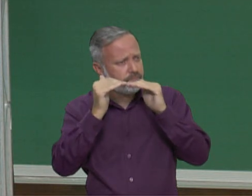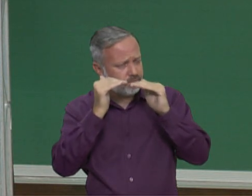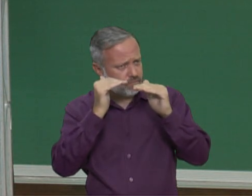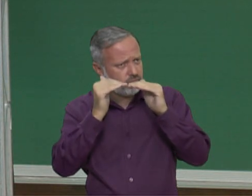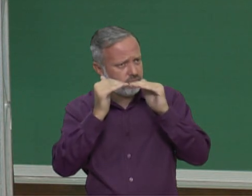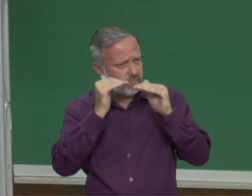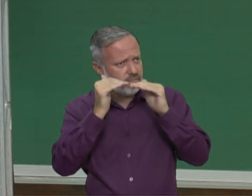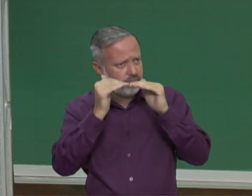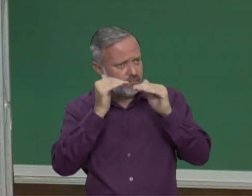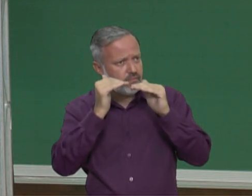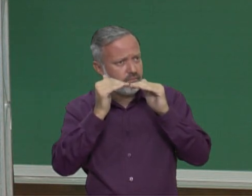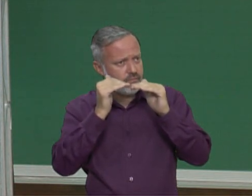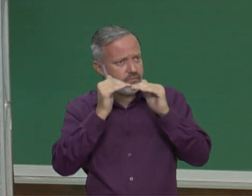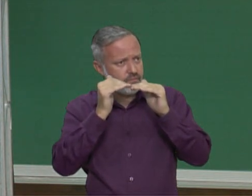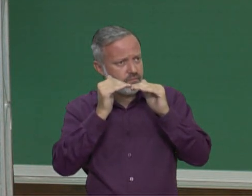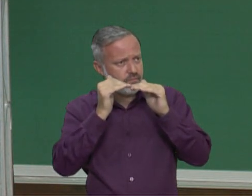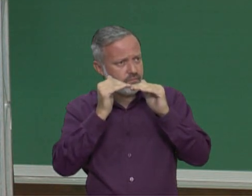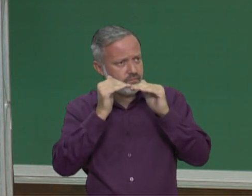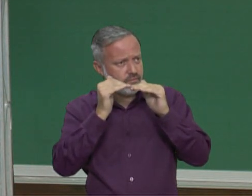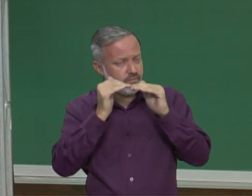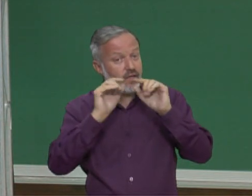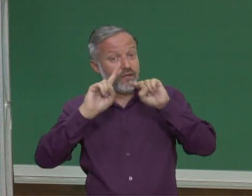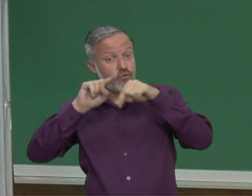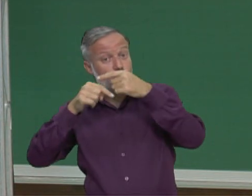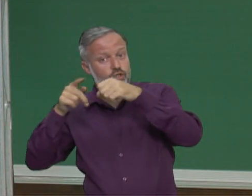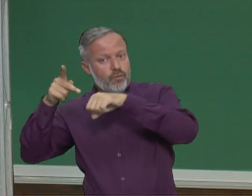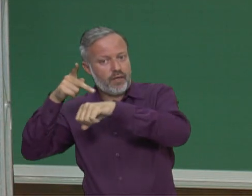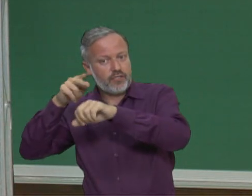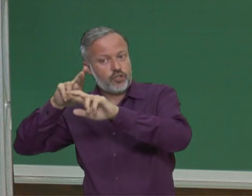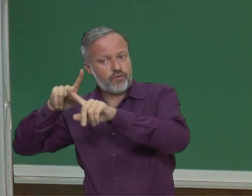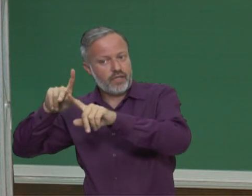à tarifação, né? Porém, os dos outros países